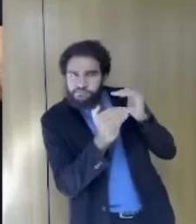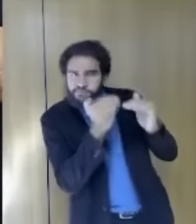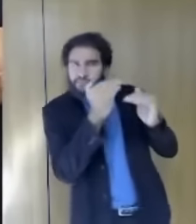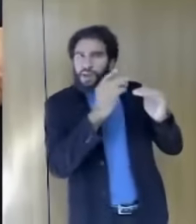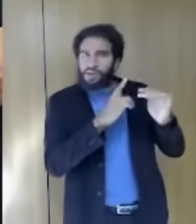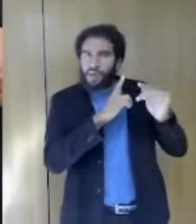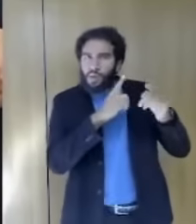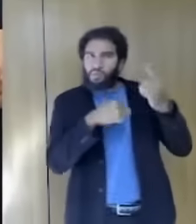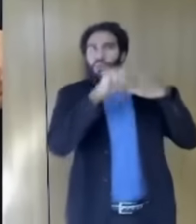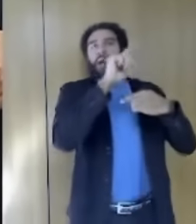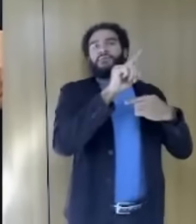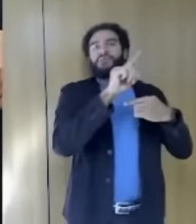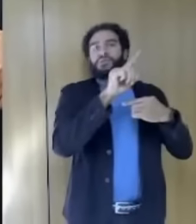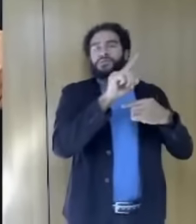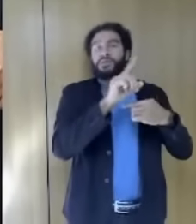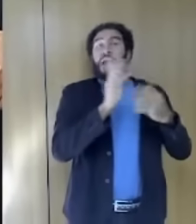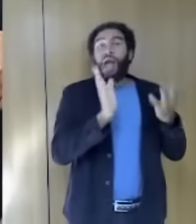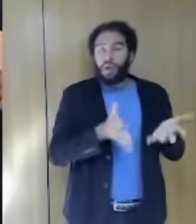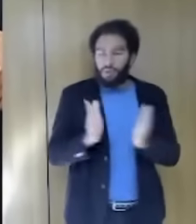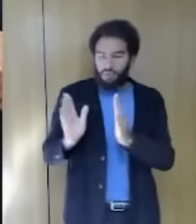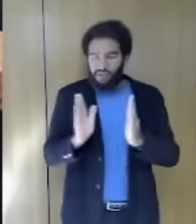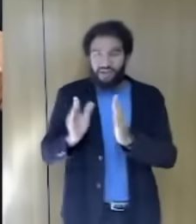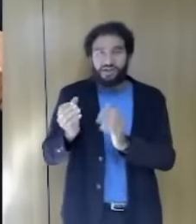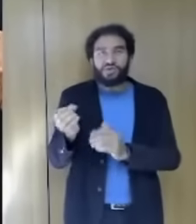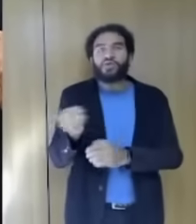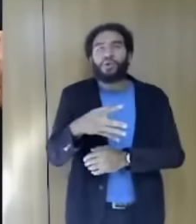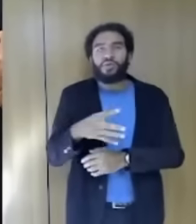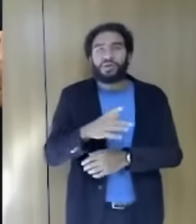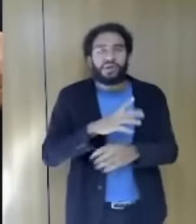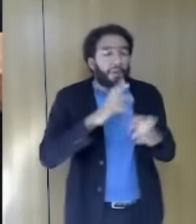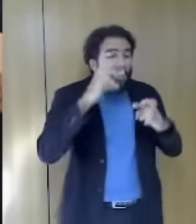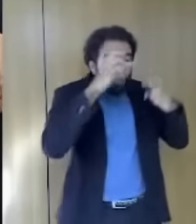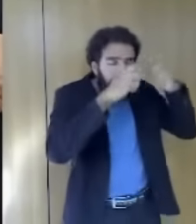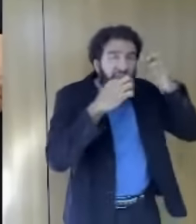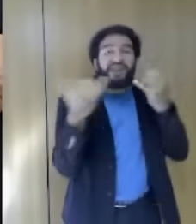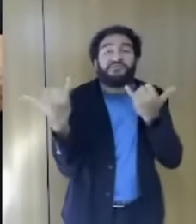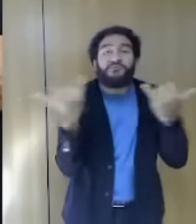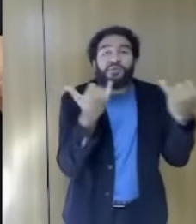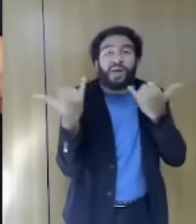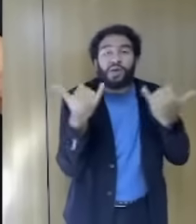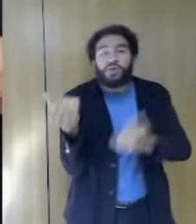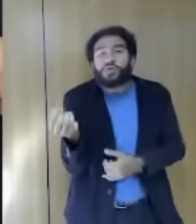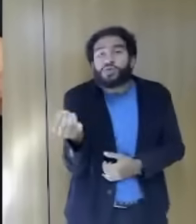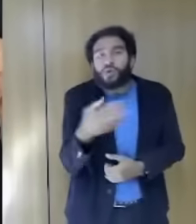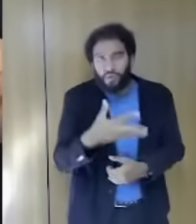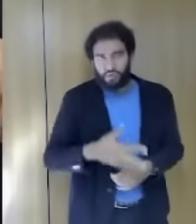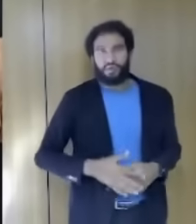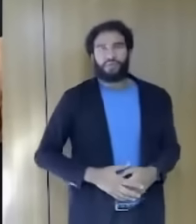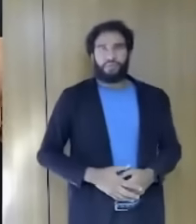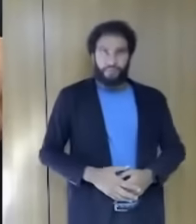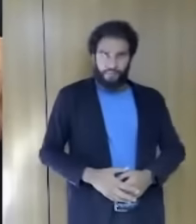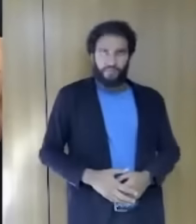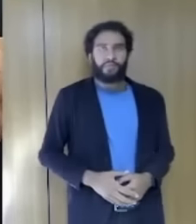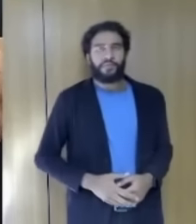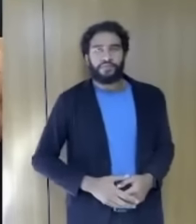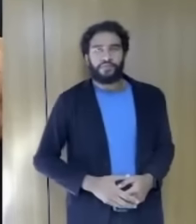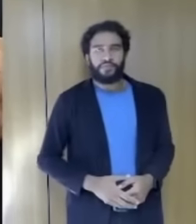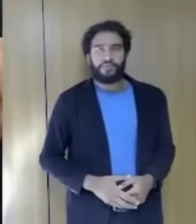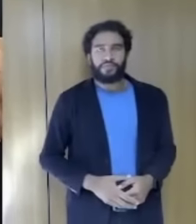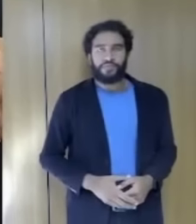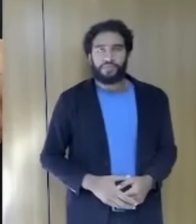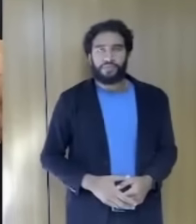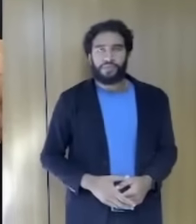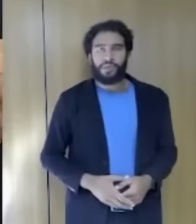mudança de patamar da investigação. A investigação agora se conclui em relação